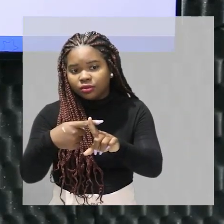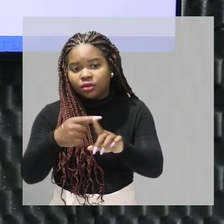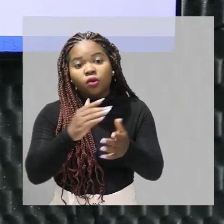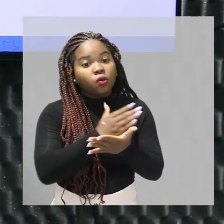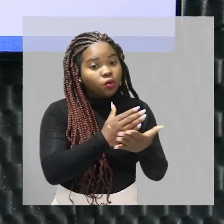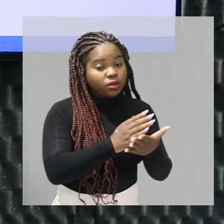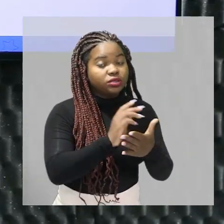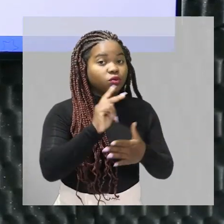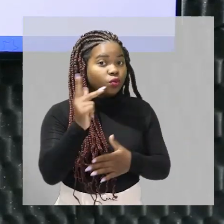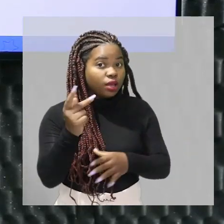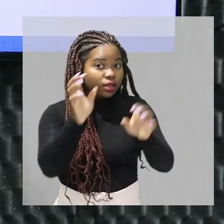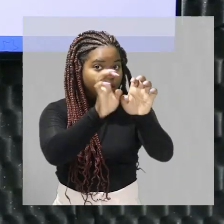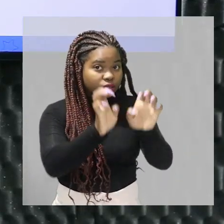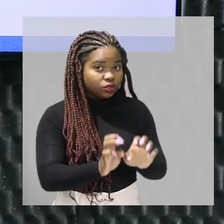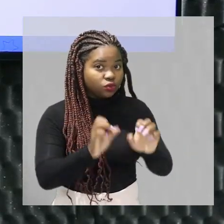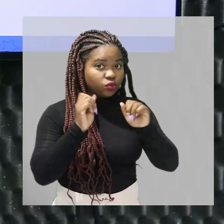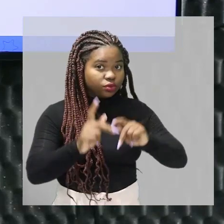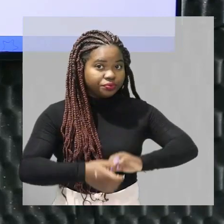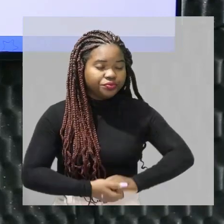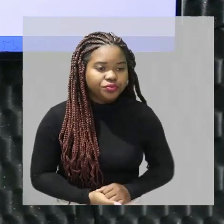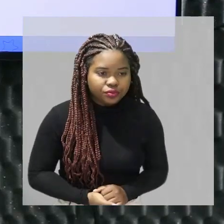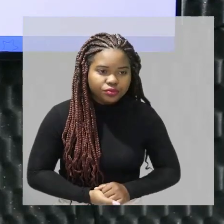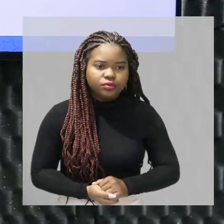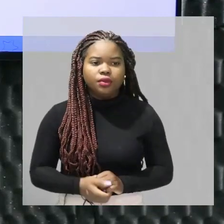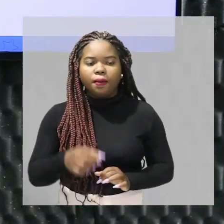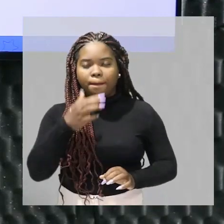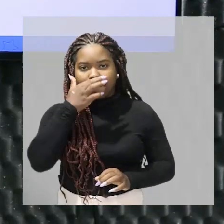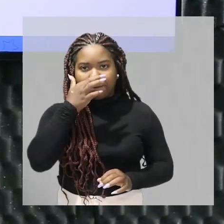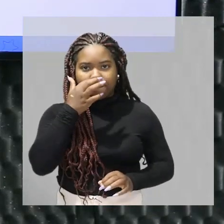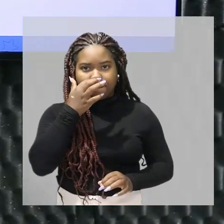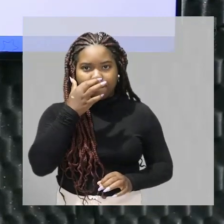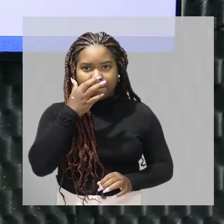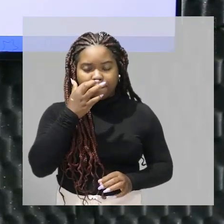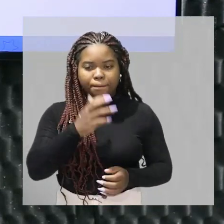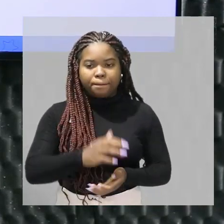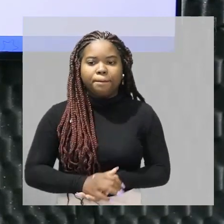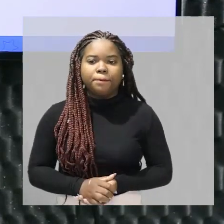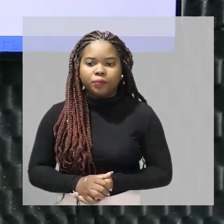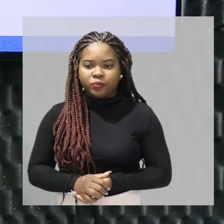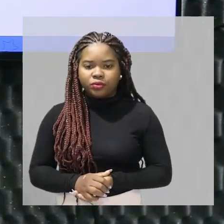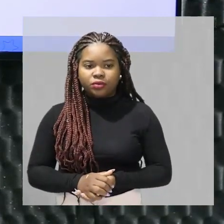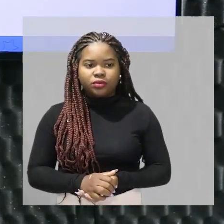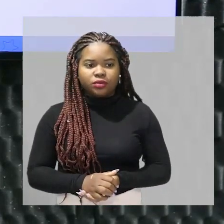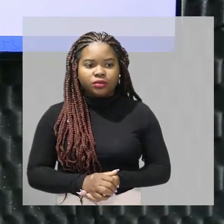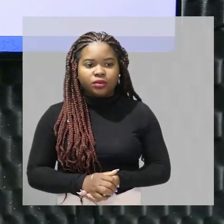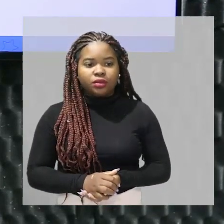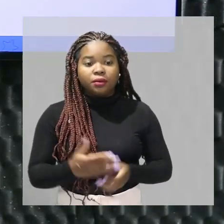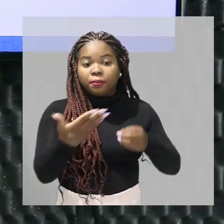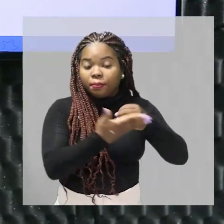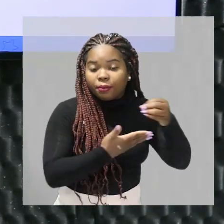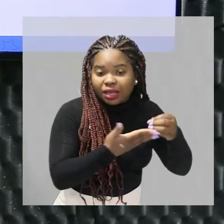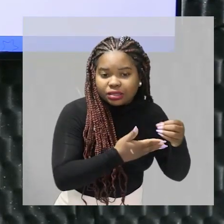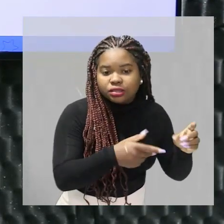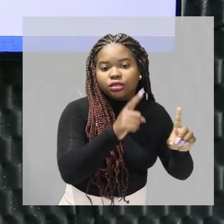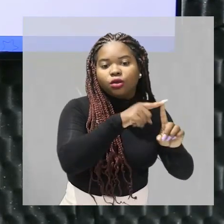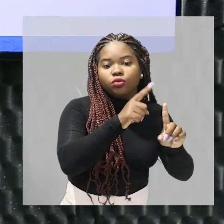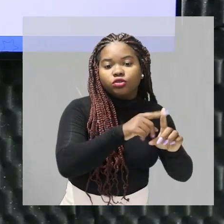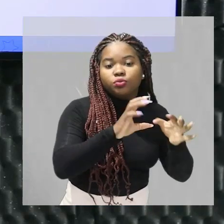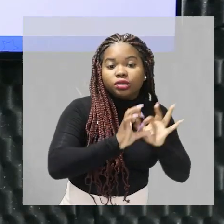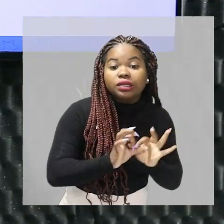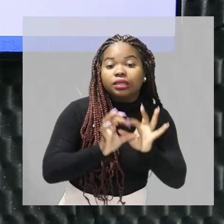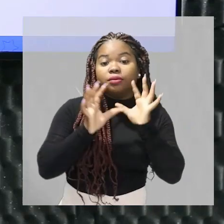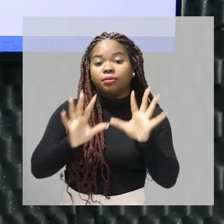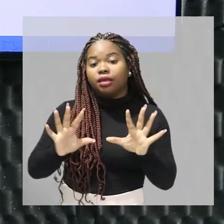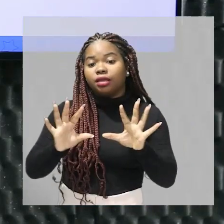com H, com hidrogênio. A exceção vai ser a água, certo? Bases são compostos que vão liberar